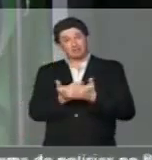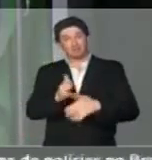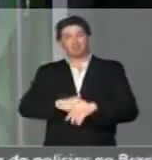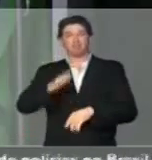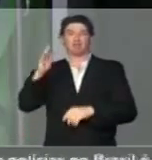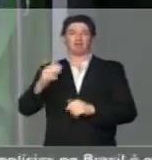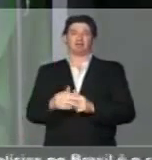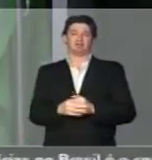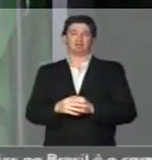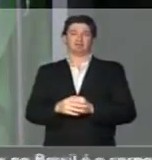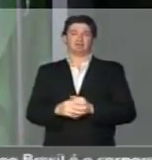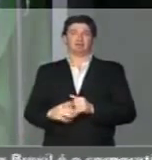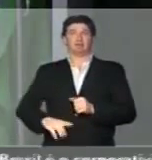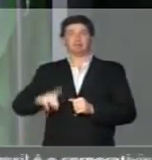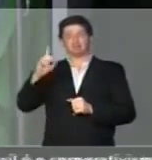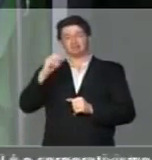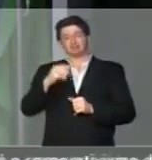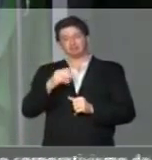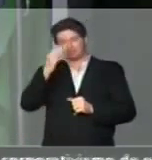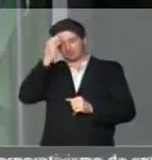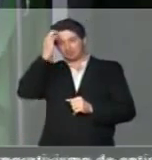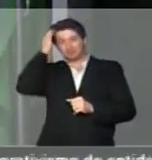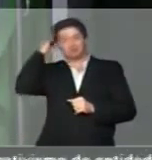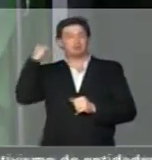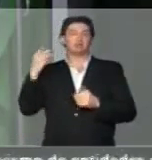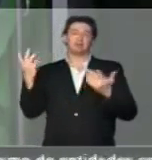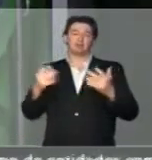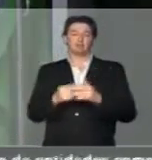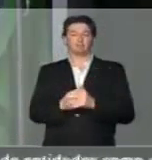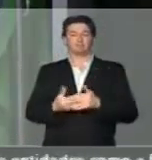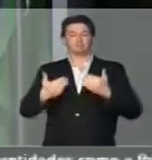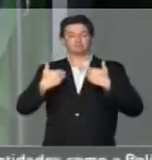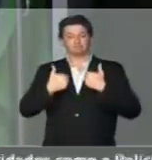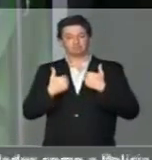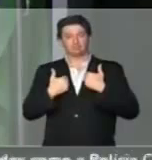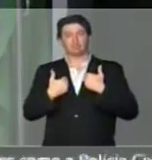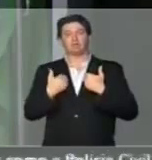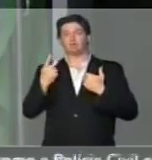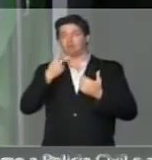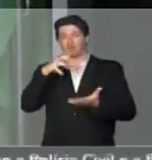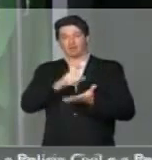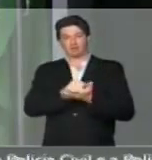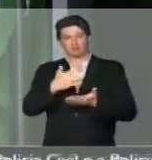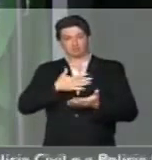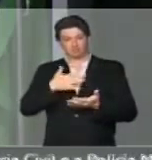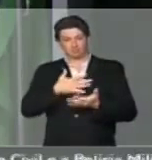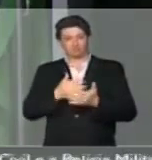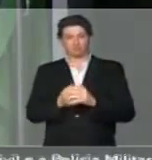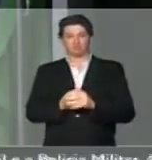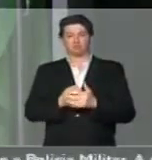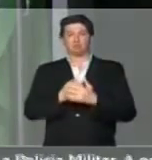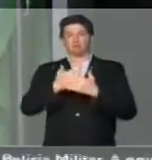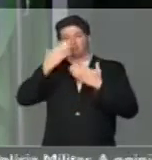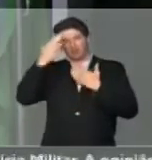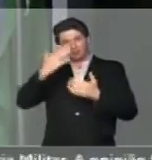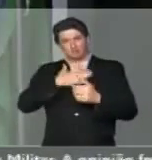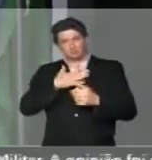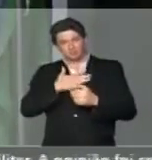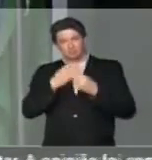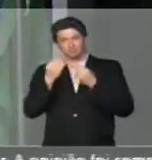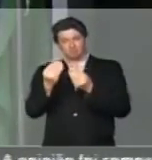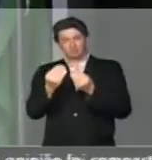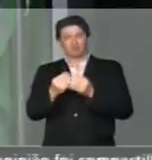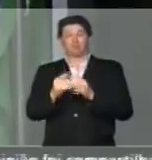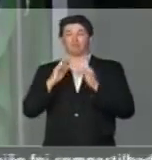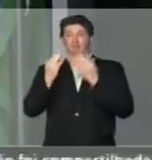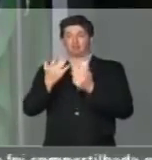cada vez mais em Deus. Então, presidente, eu gostaria aqui de deixar o meu registro, deixar o meu agradecimento, meu